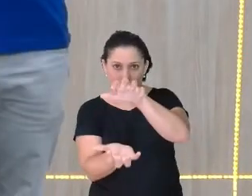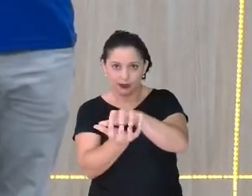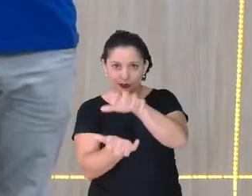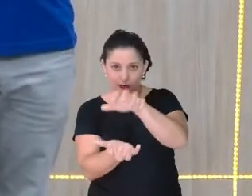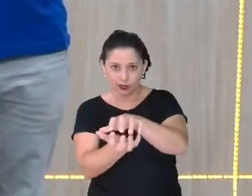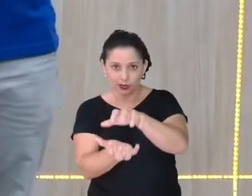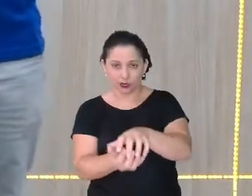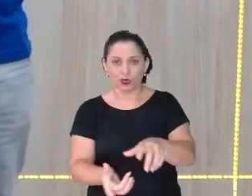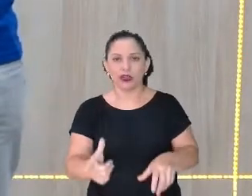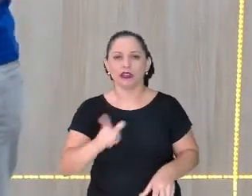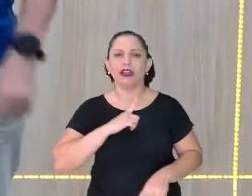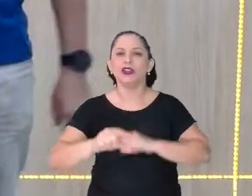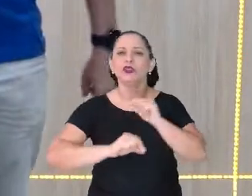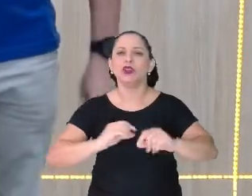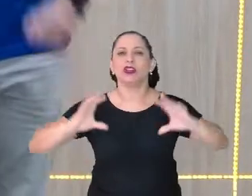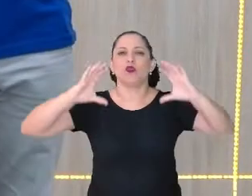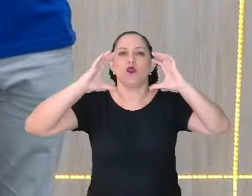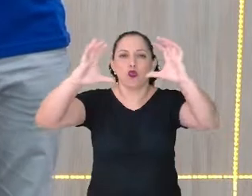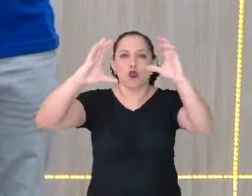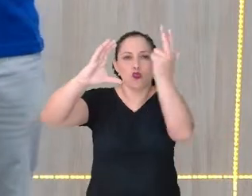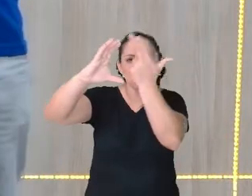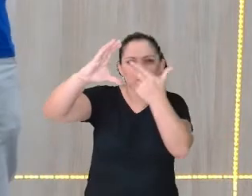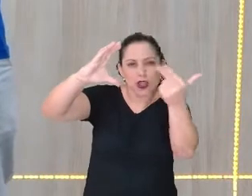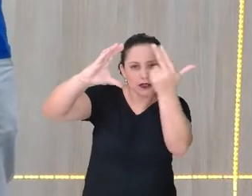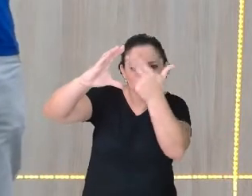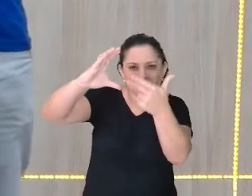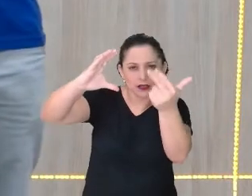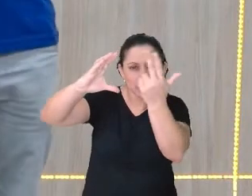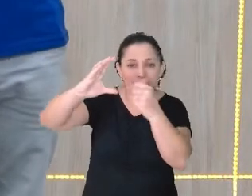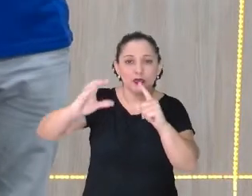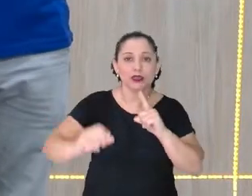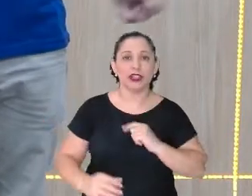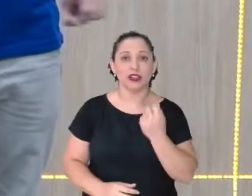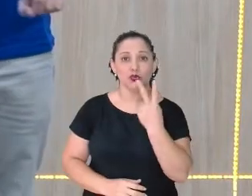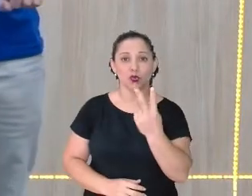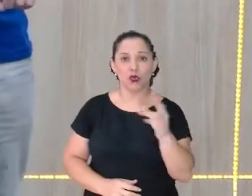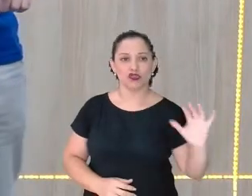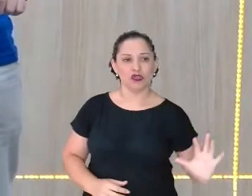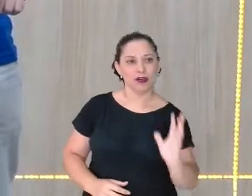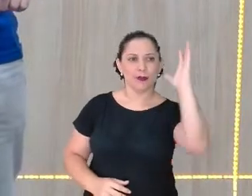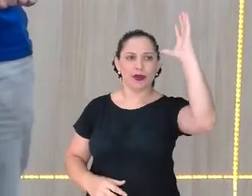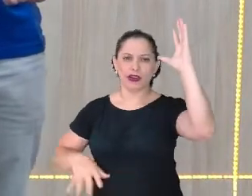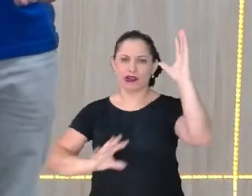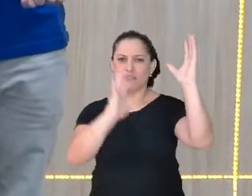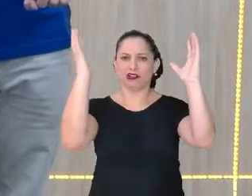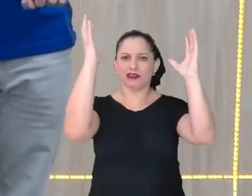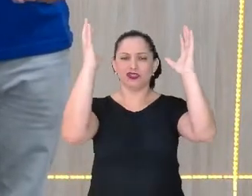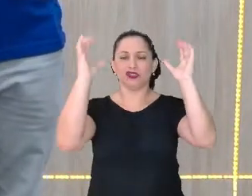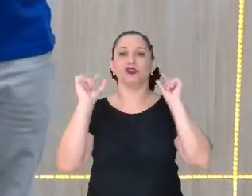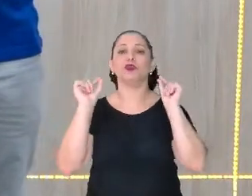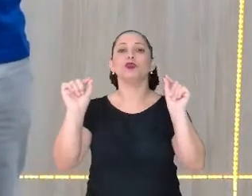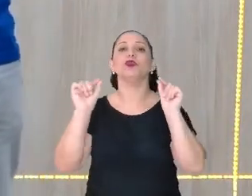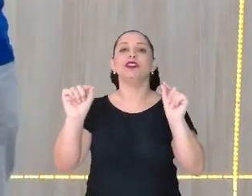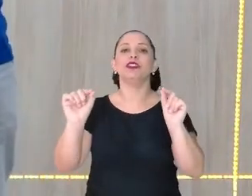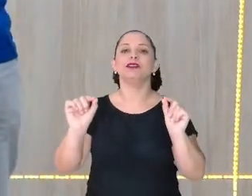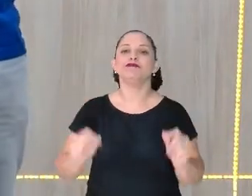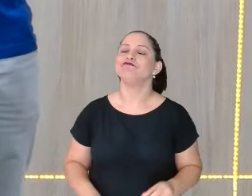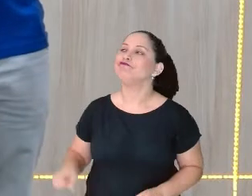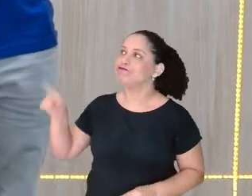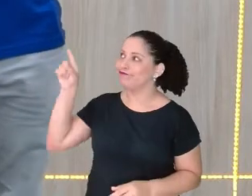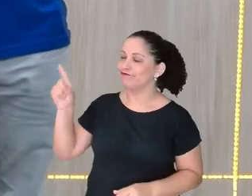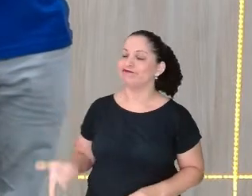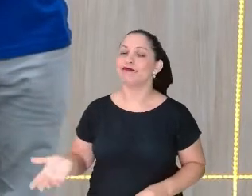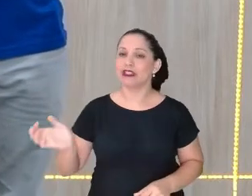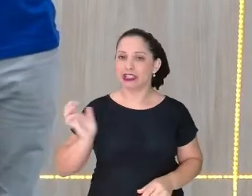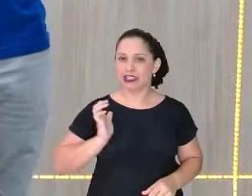o escudo, o brasão, e tem 2 plantas ao redor do brasão, que eram exatamente a riqueza